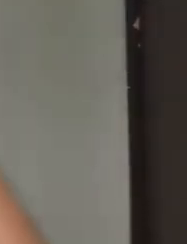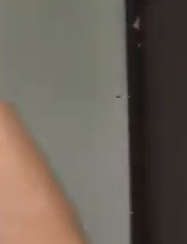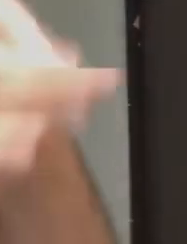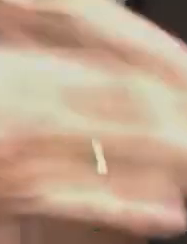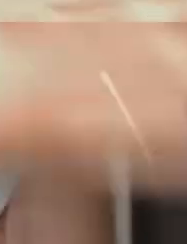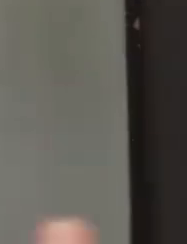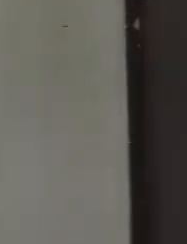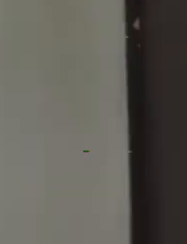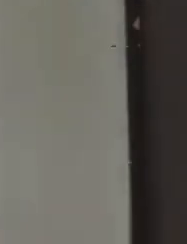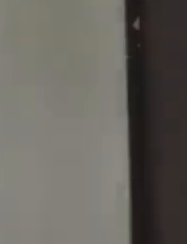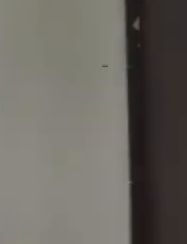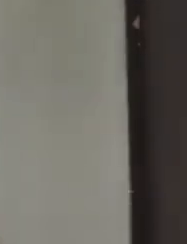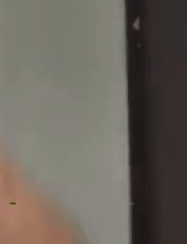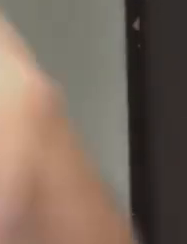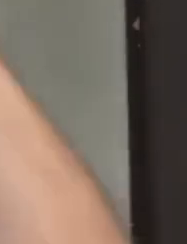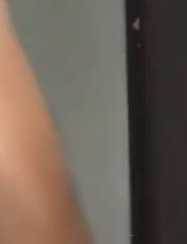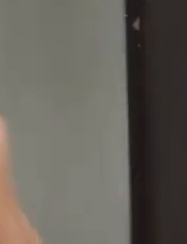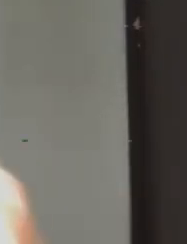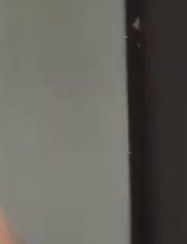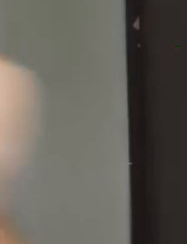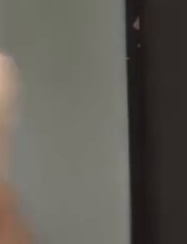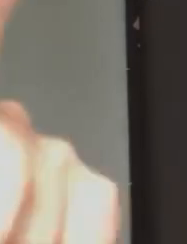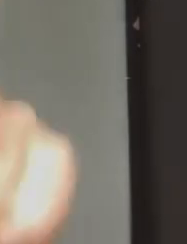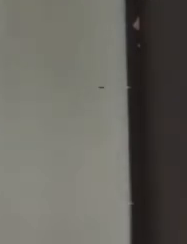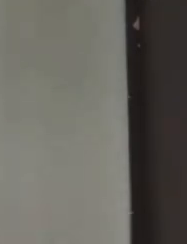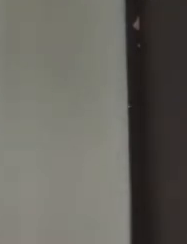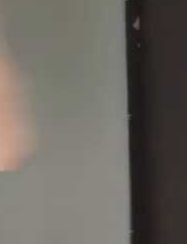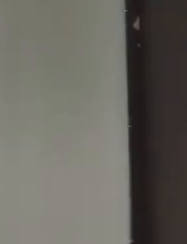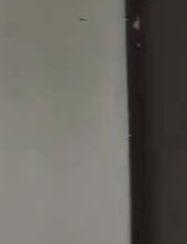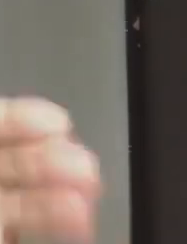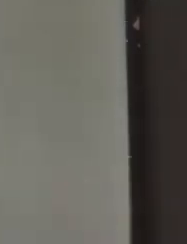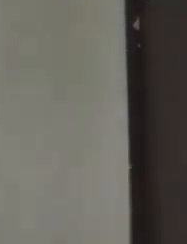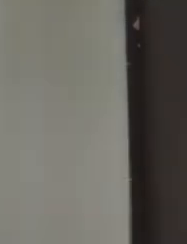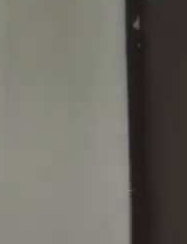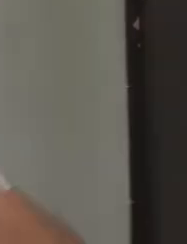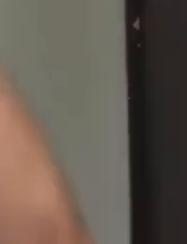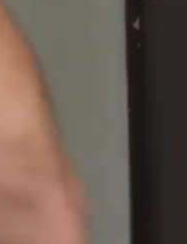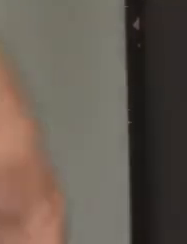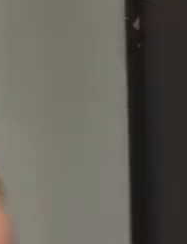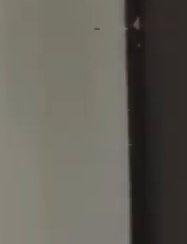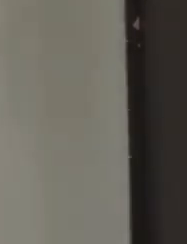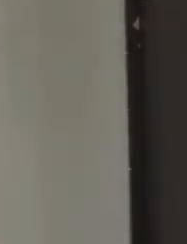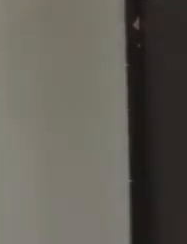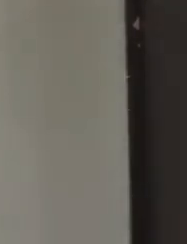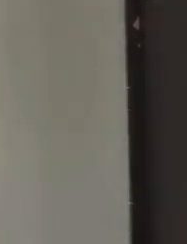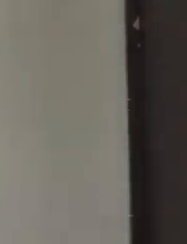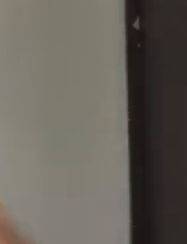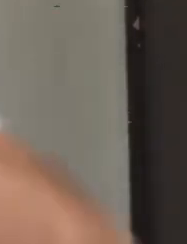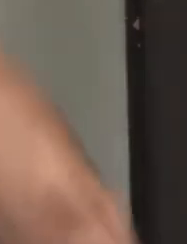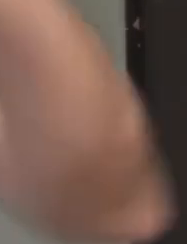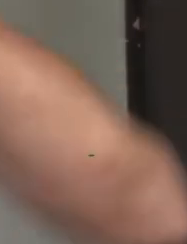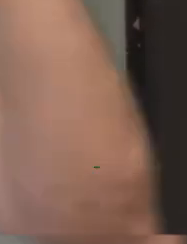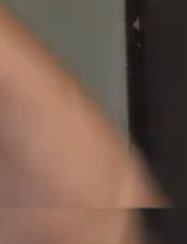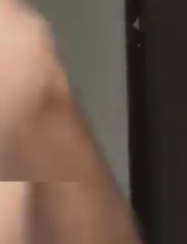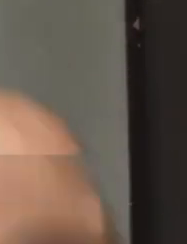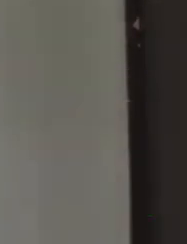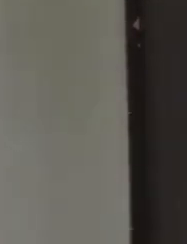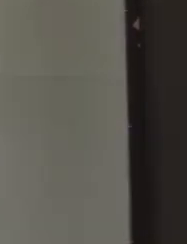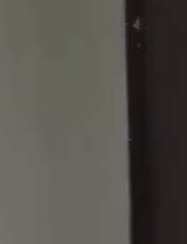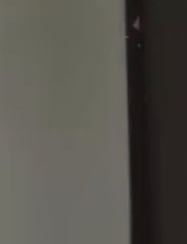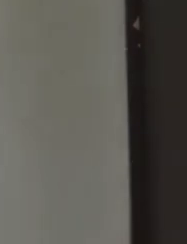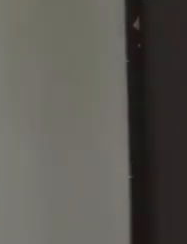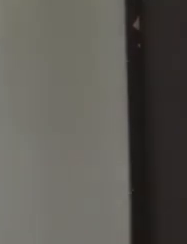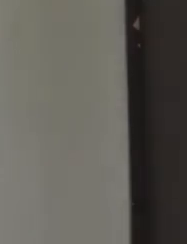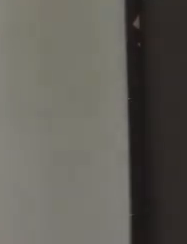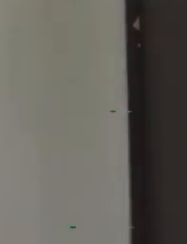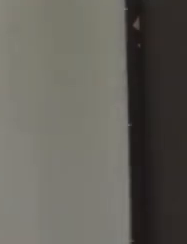Morreu, ainda bem que morreu. E tem mais gente da turma dele pra morrer. Aí me lembro de outro caso agora, ainda em função